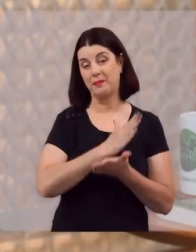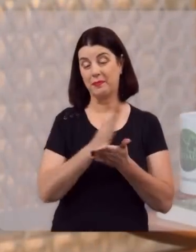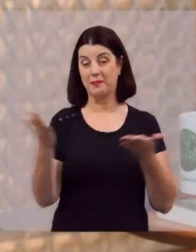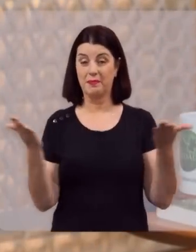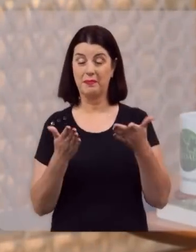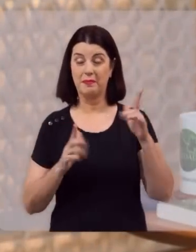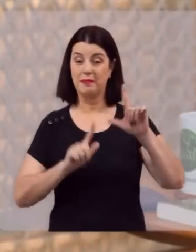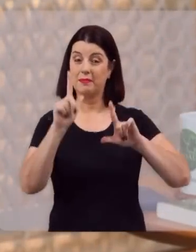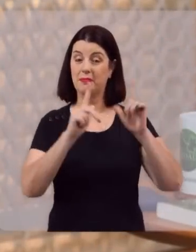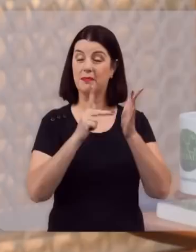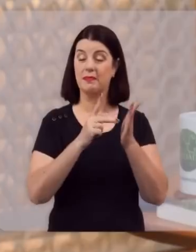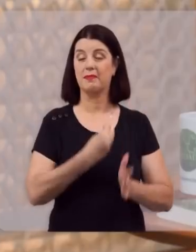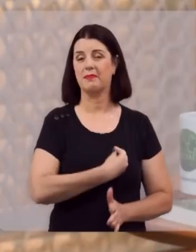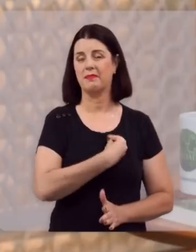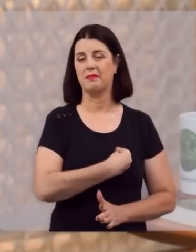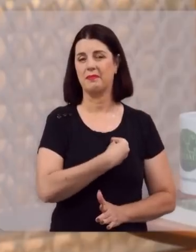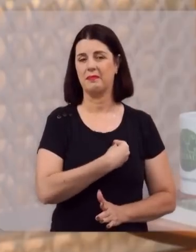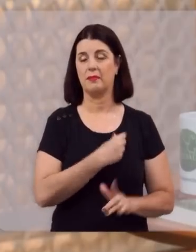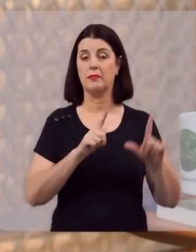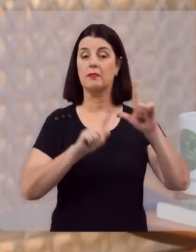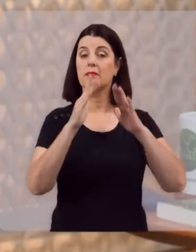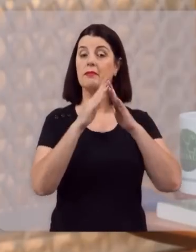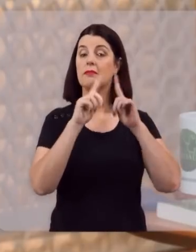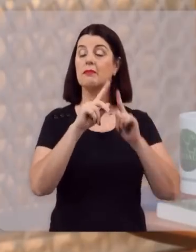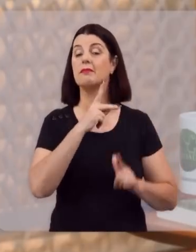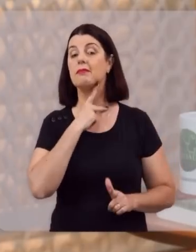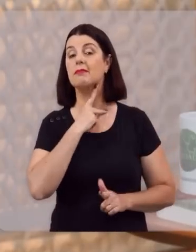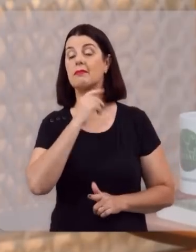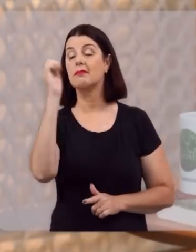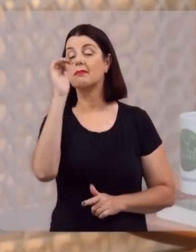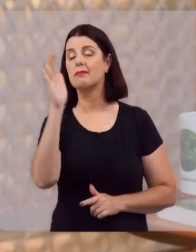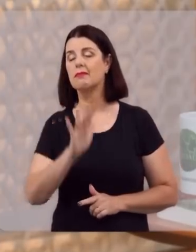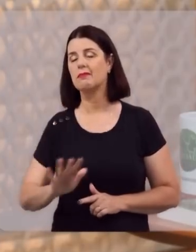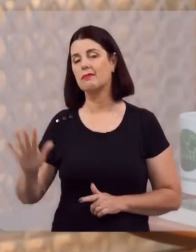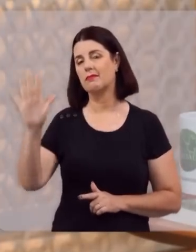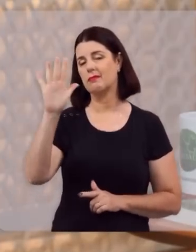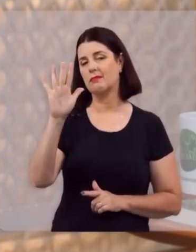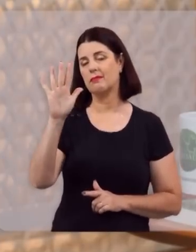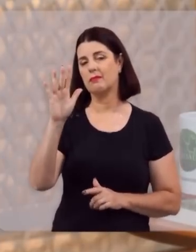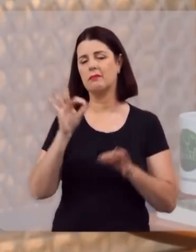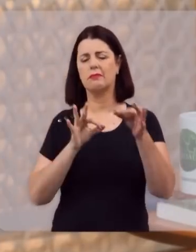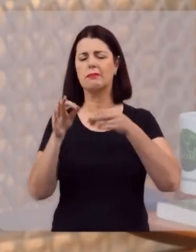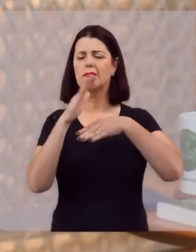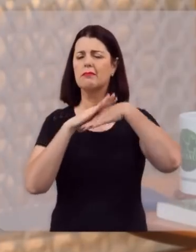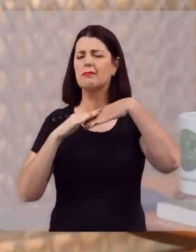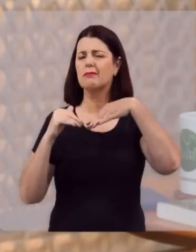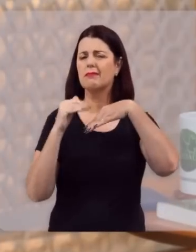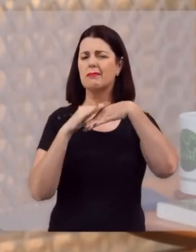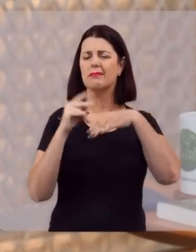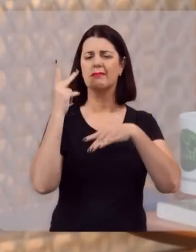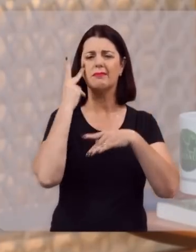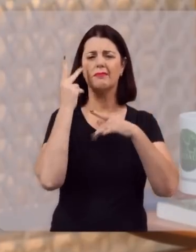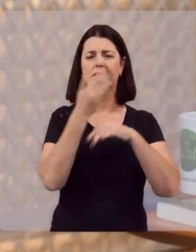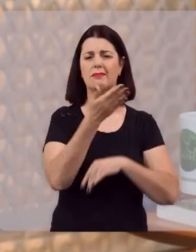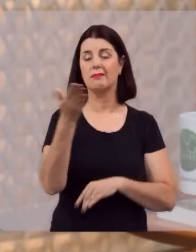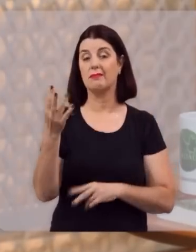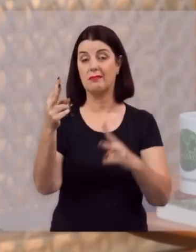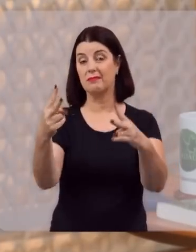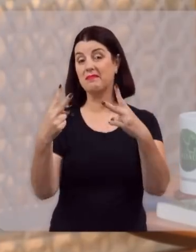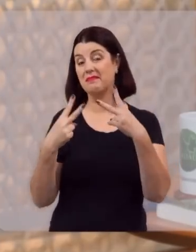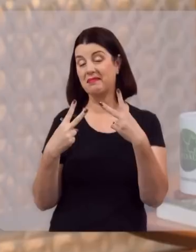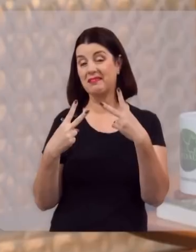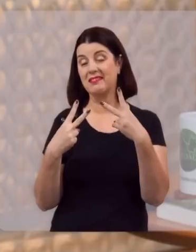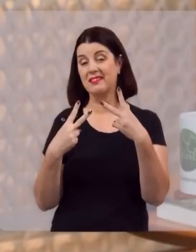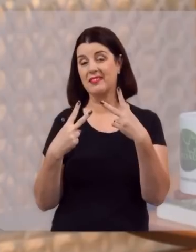Olá, começamos agora mais um Verdade e Vida, programa da Igreja Presbiteriana do Brasil, preparado com muito carinho para você que